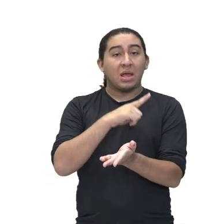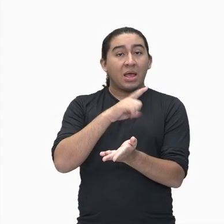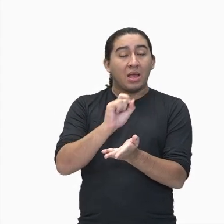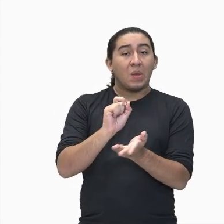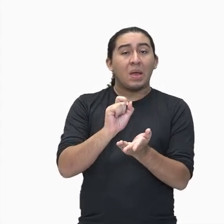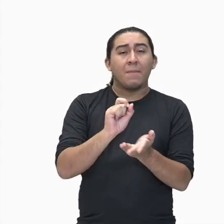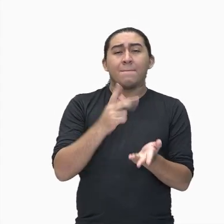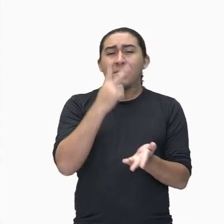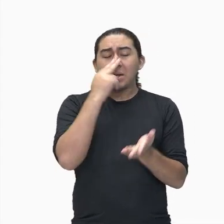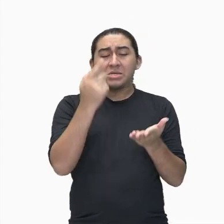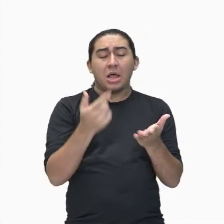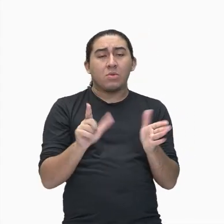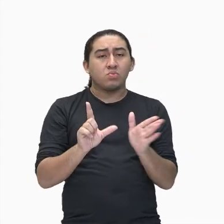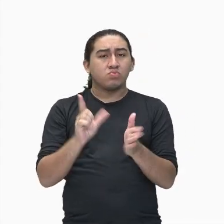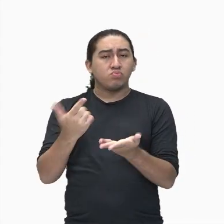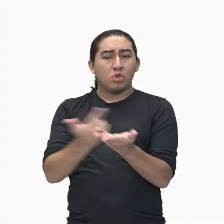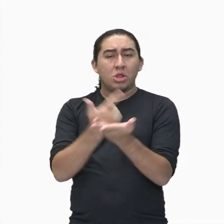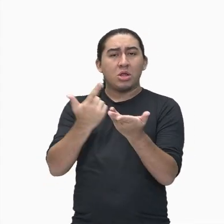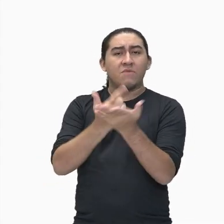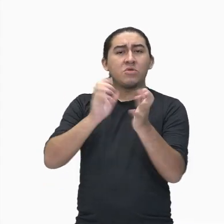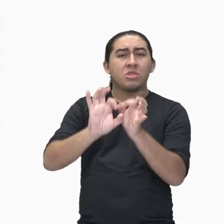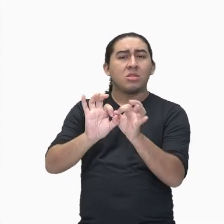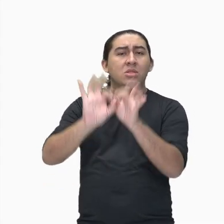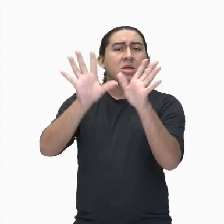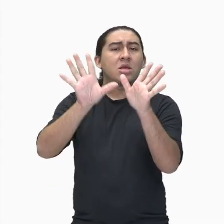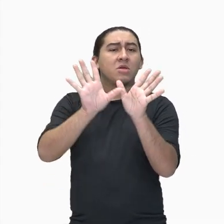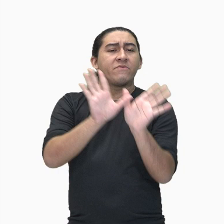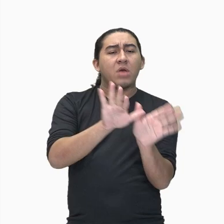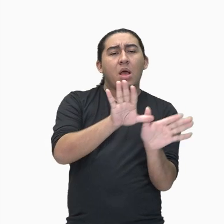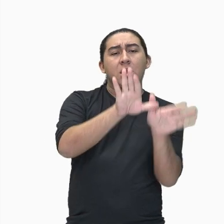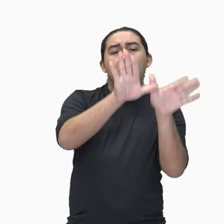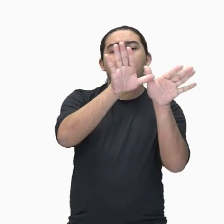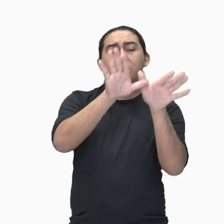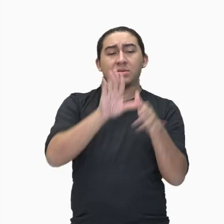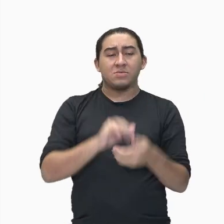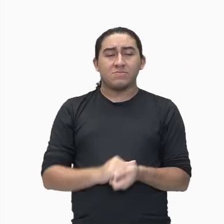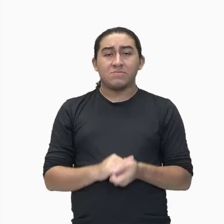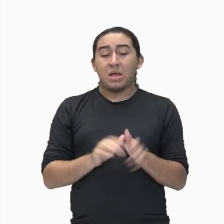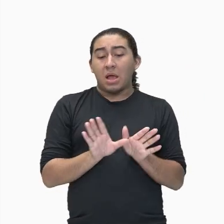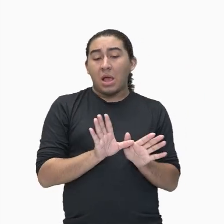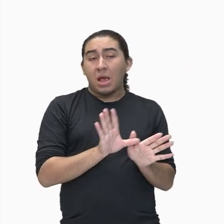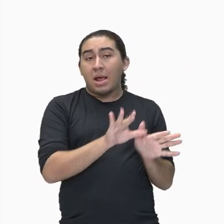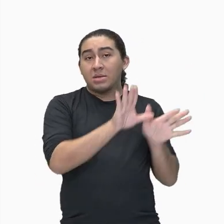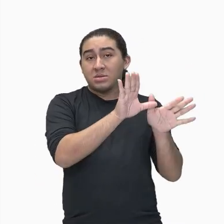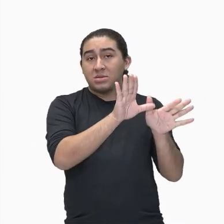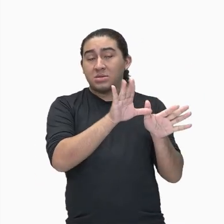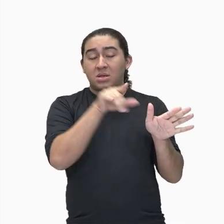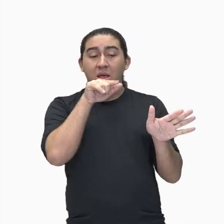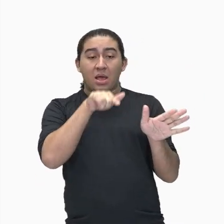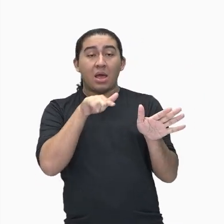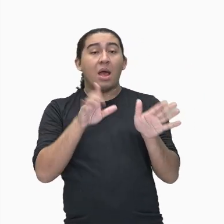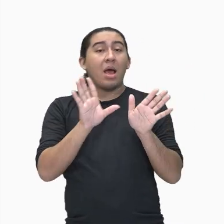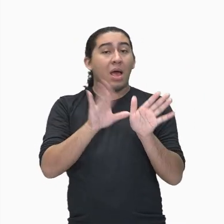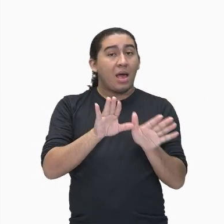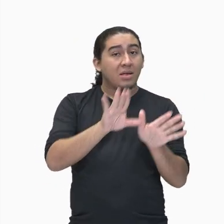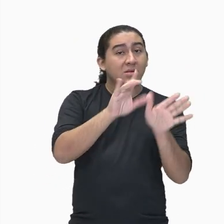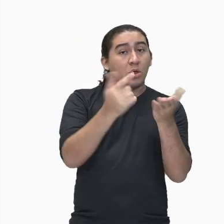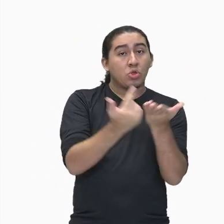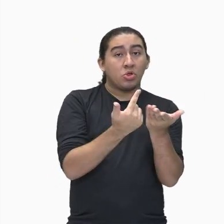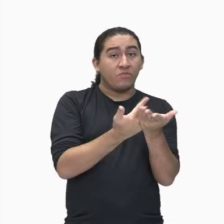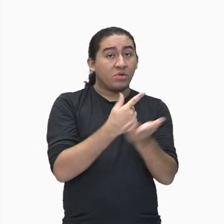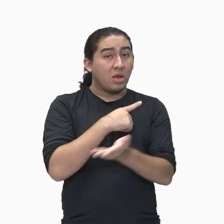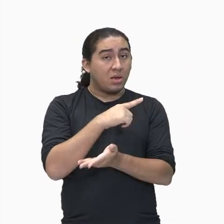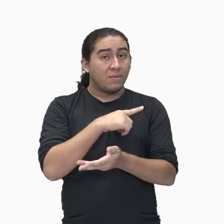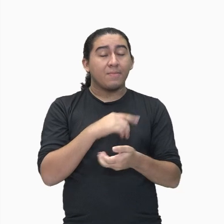asas longas e leves. Então, asas. O livro tem